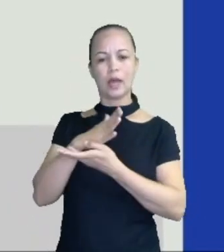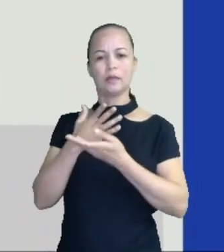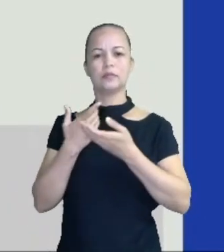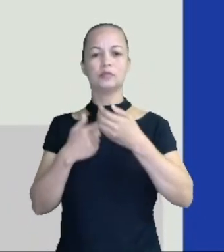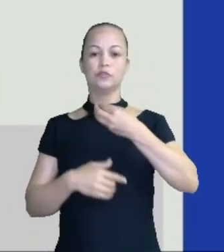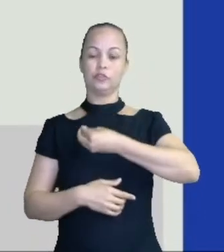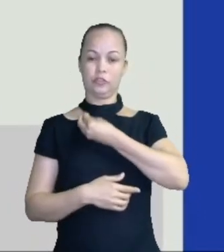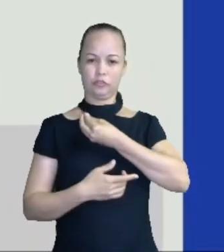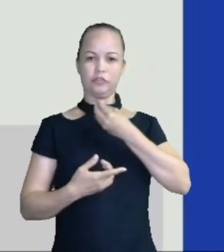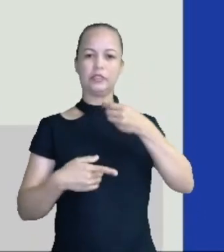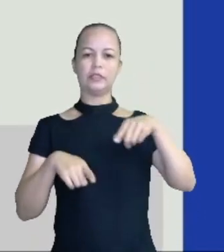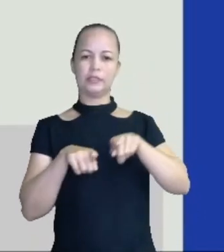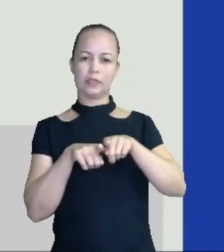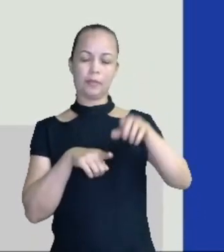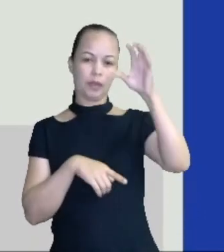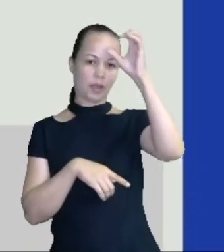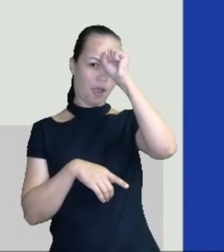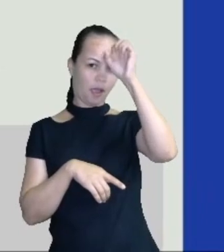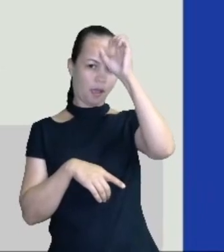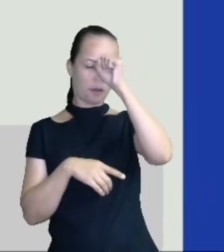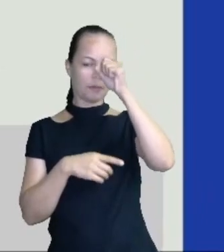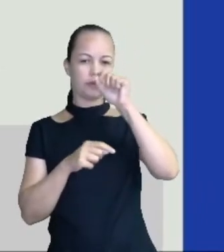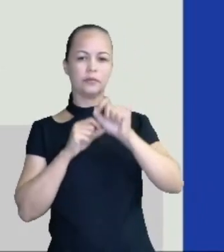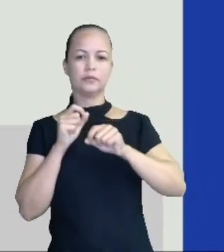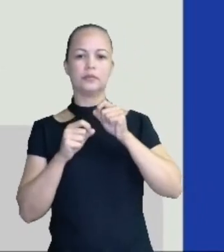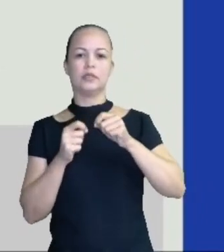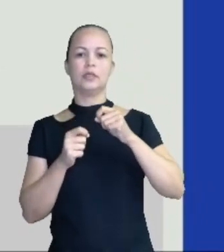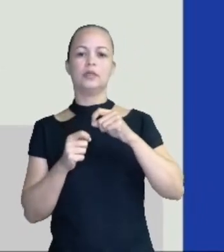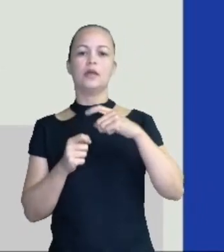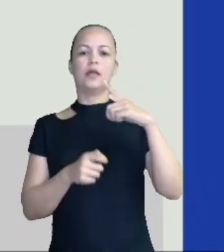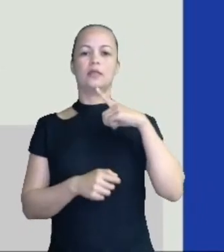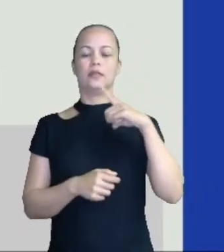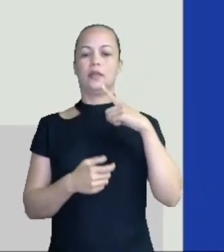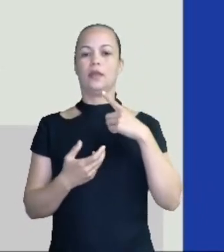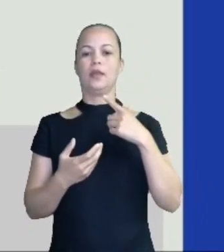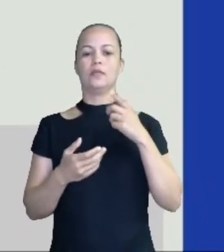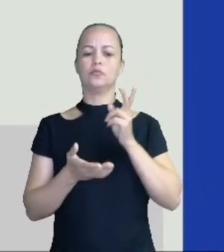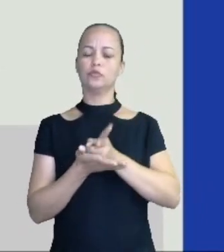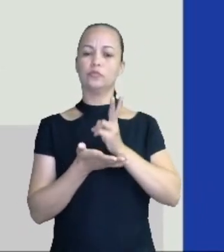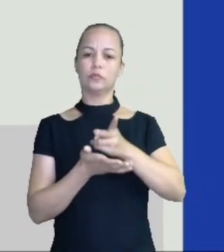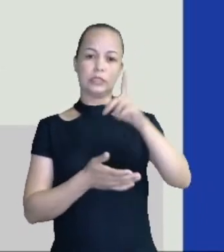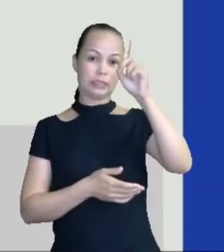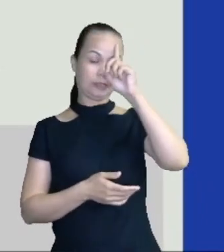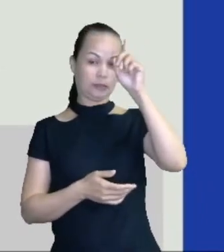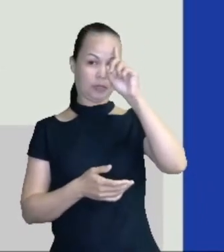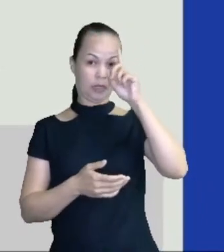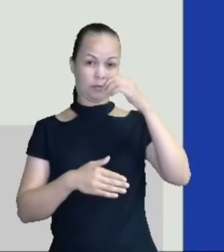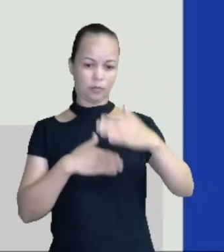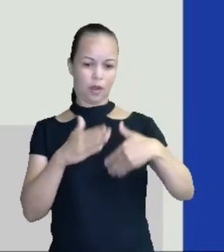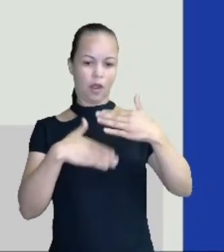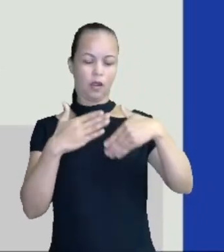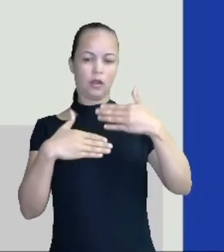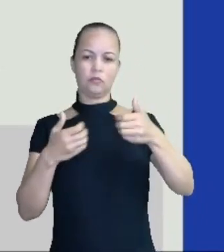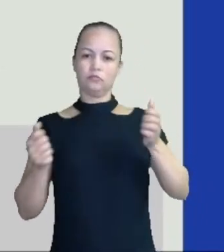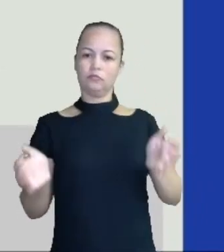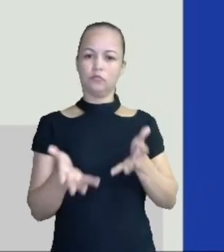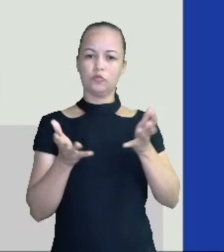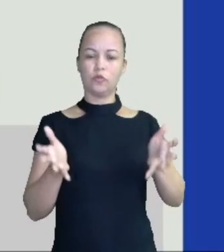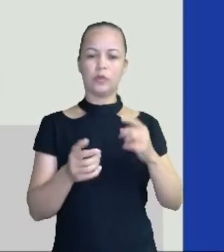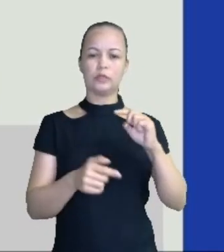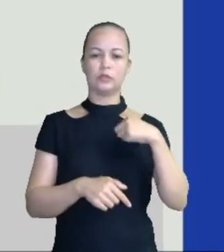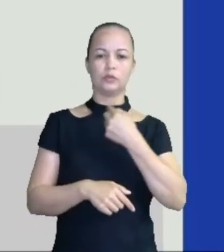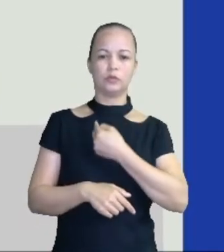hábitos de vida que nós temos diariamente, eles exercem influência na condição do